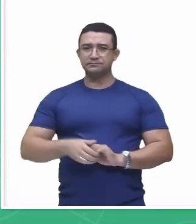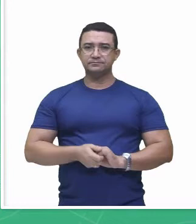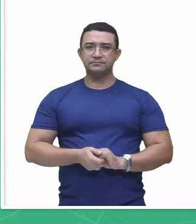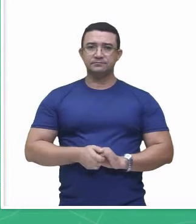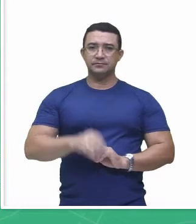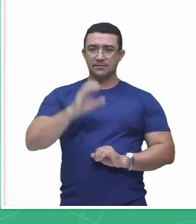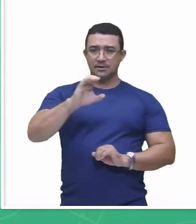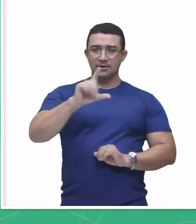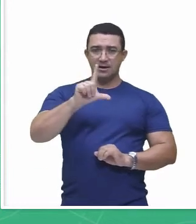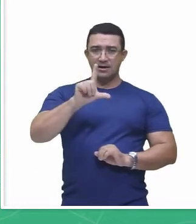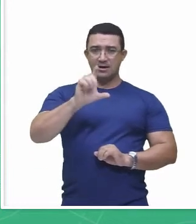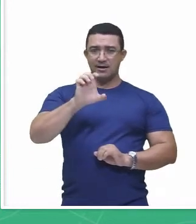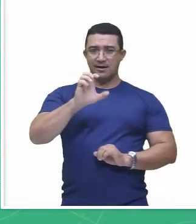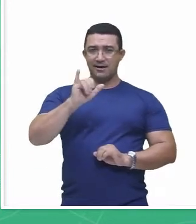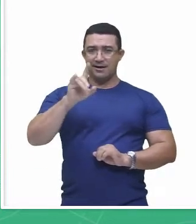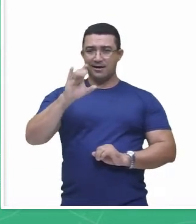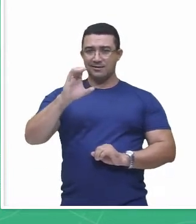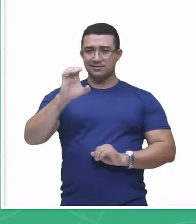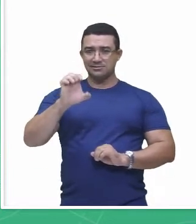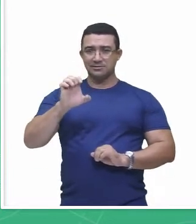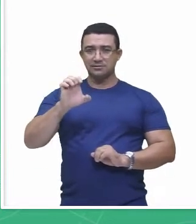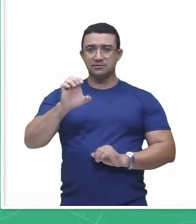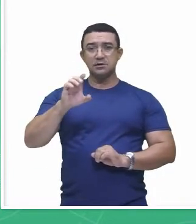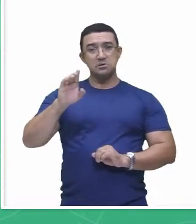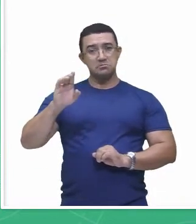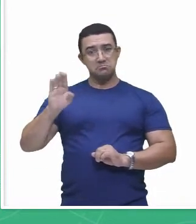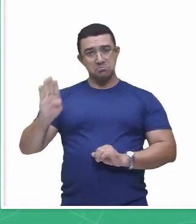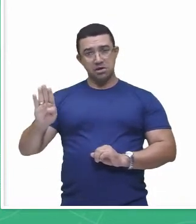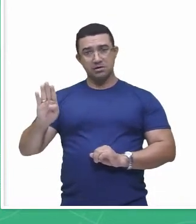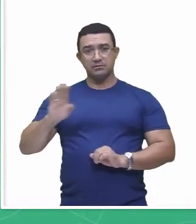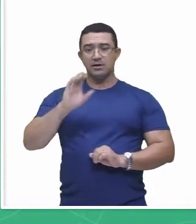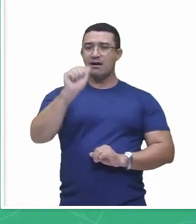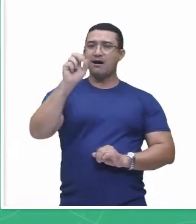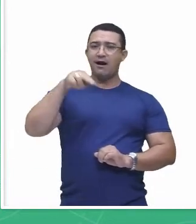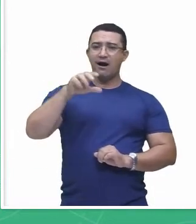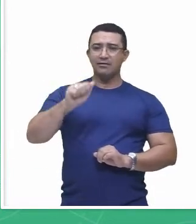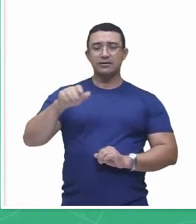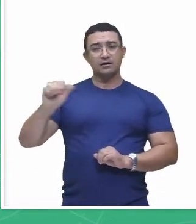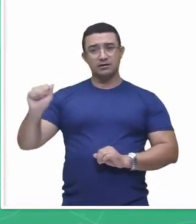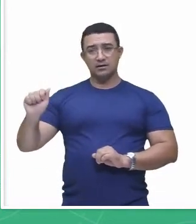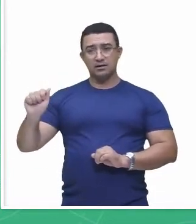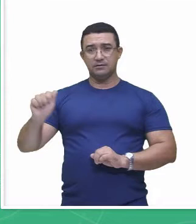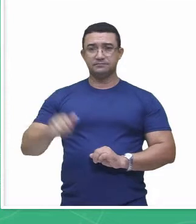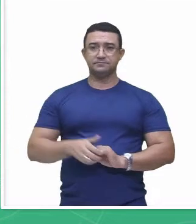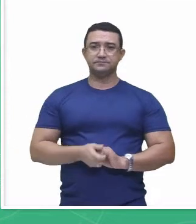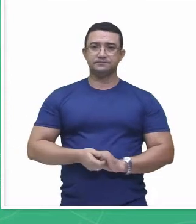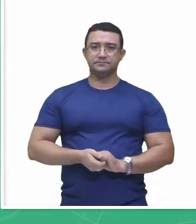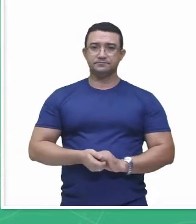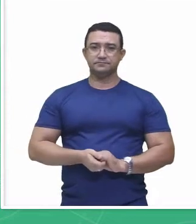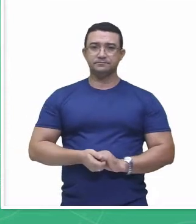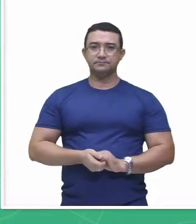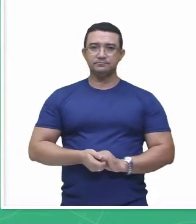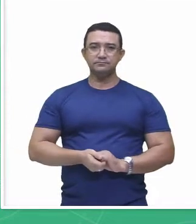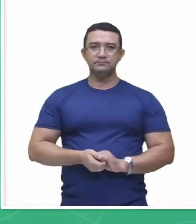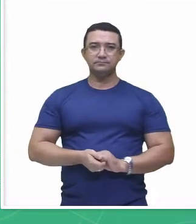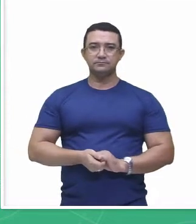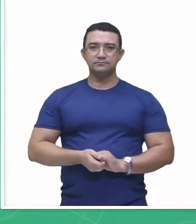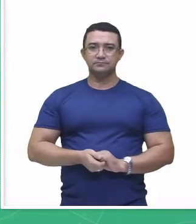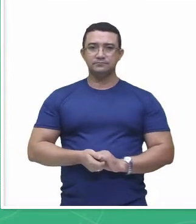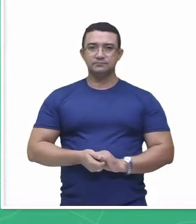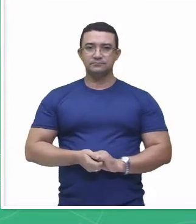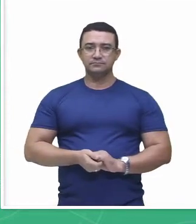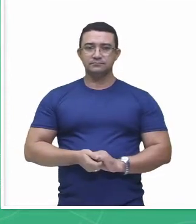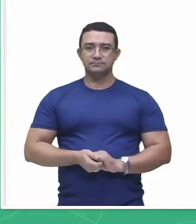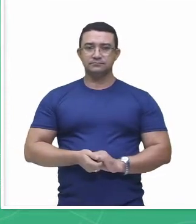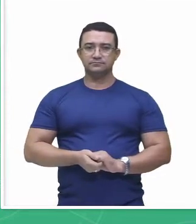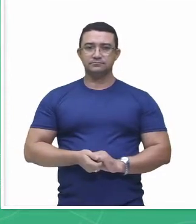Cleice disse que é a letra B. Luna e Enrique vivem em Madrid. Lembrem-se, pretérito perfeito composto. A gente acabou de ver